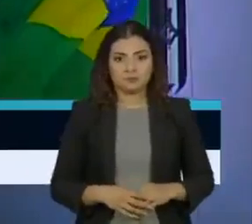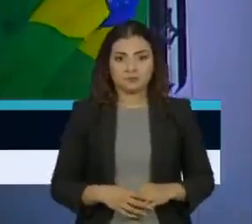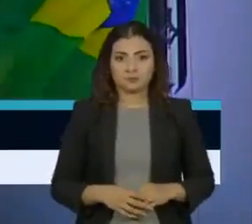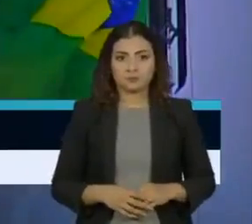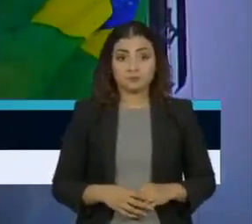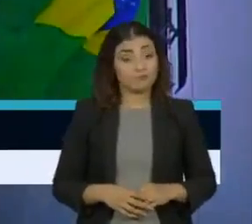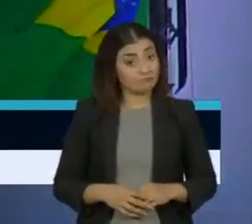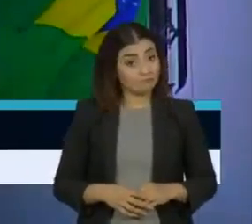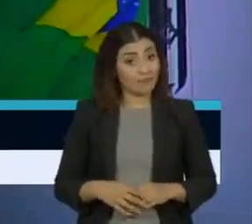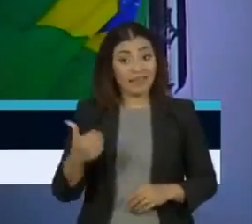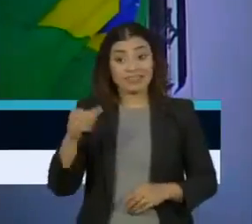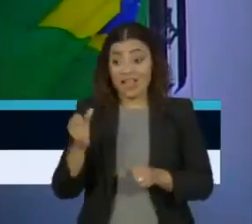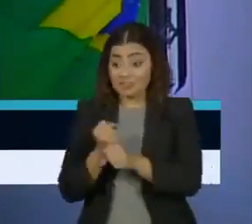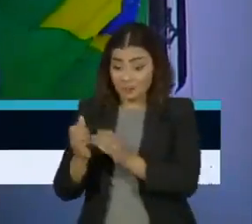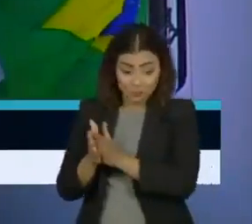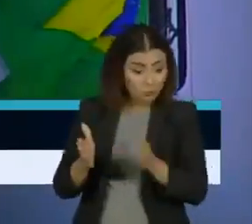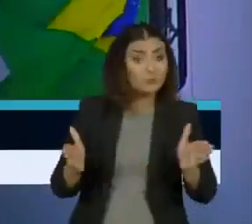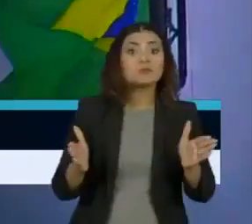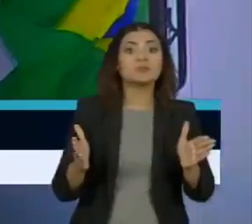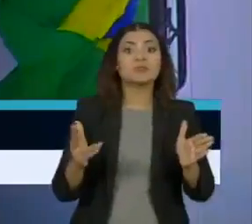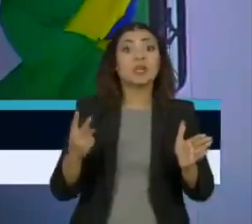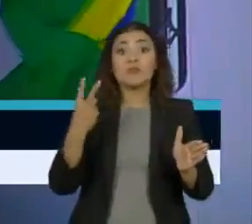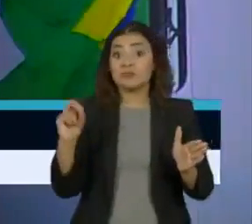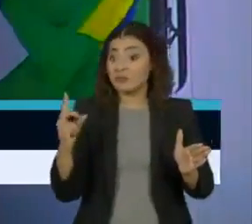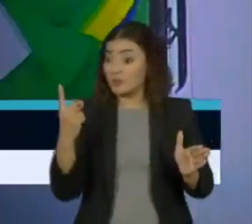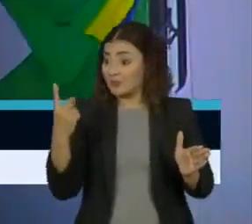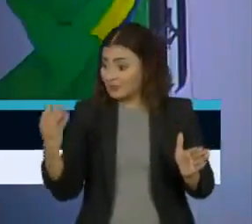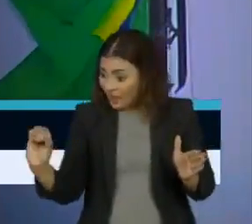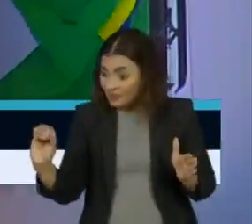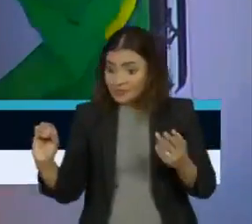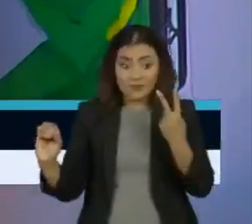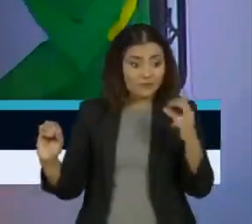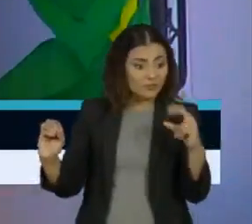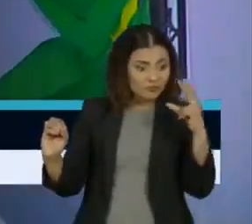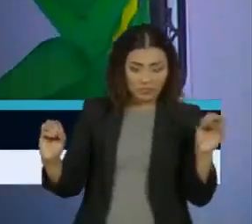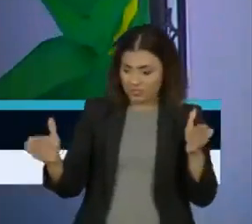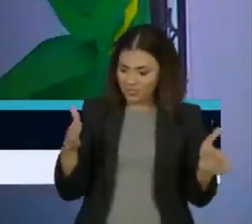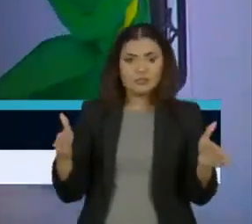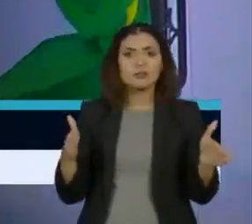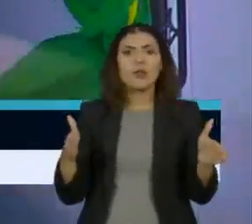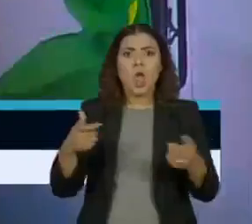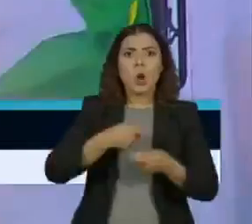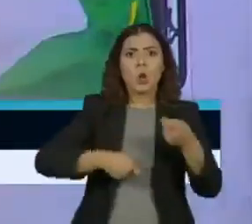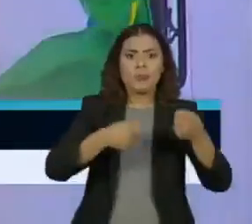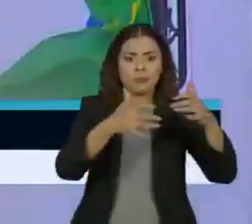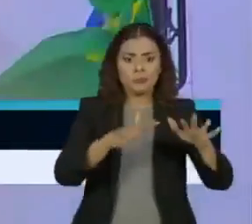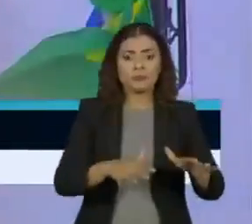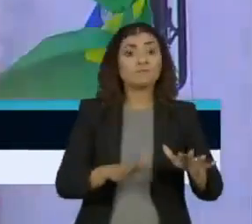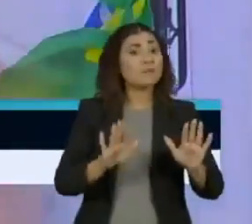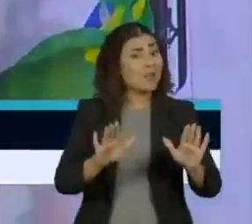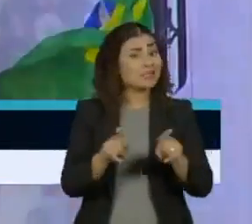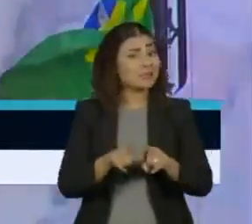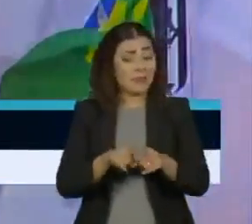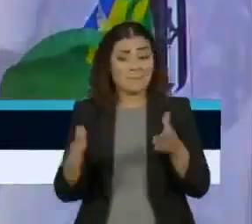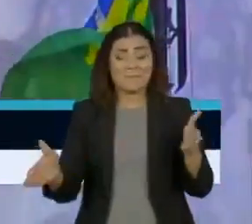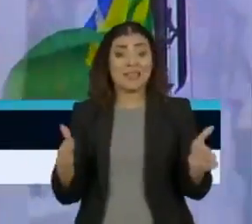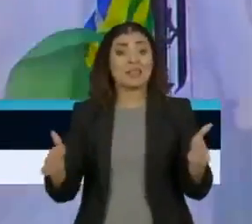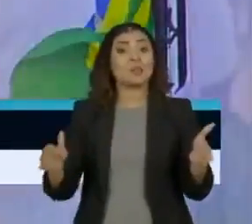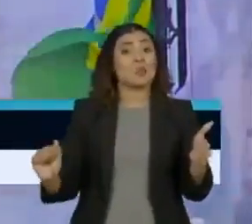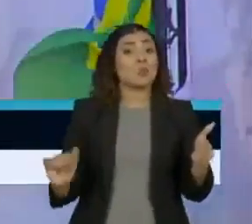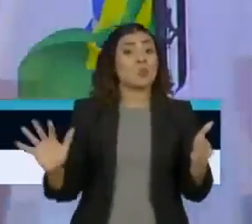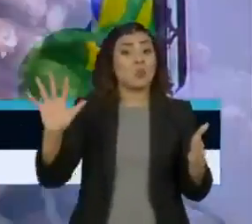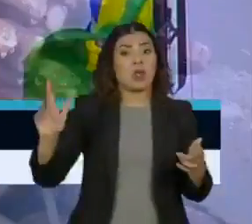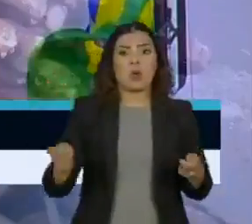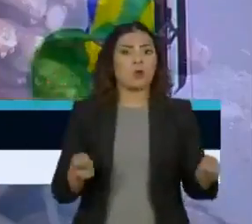Se esses 10 anos foram mais uma vez e talvez a pior década perdida para o crescimento da economia, foi também o período da inflação